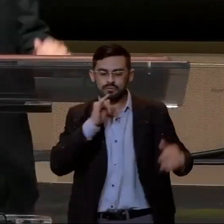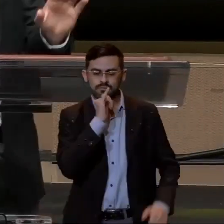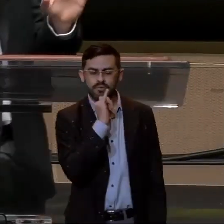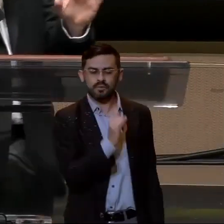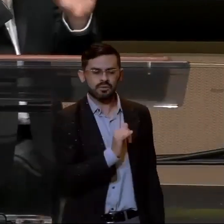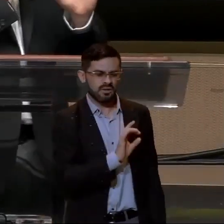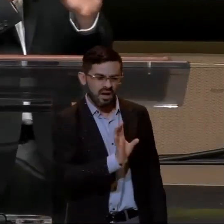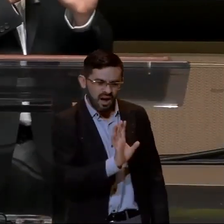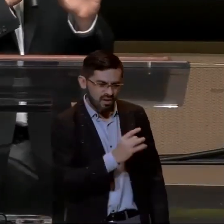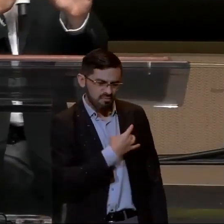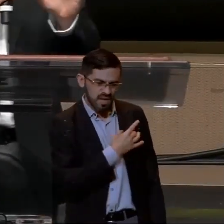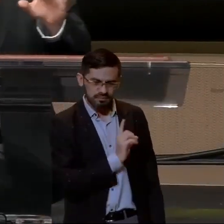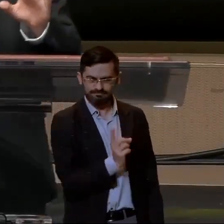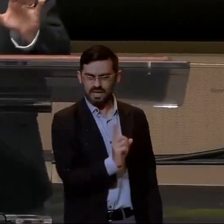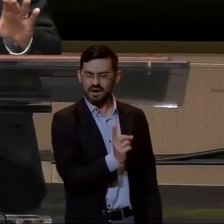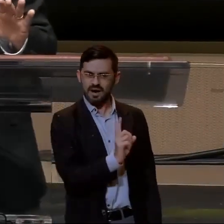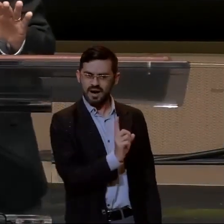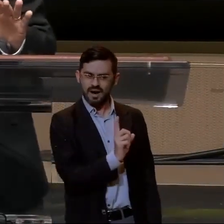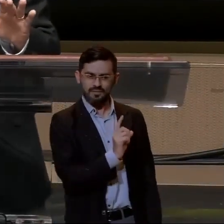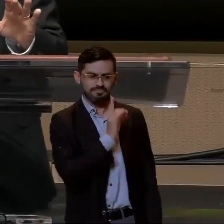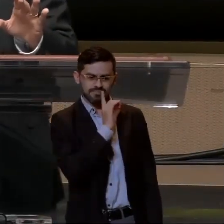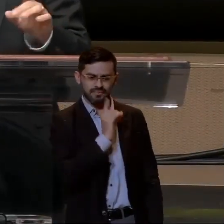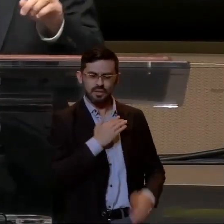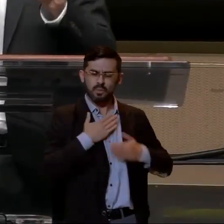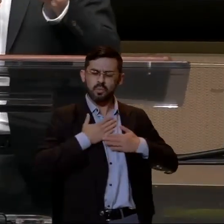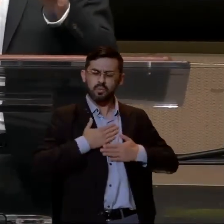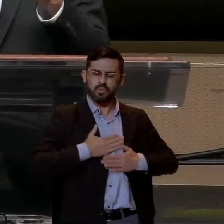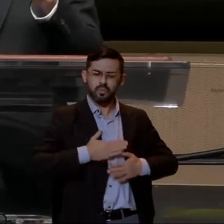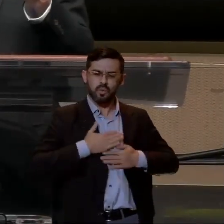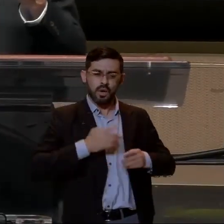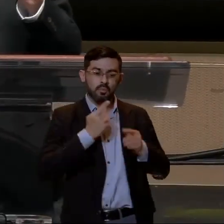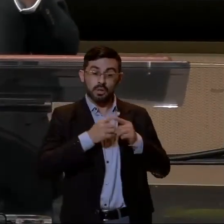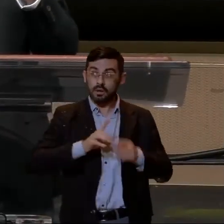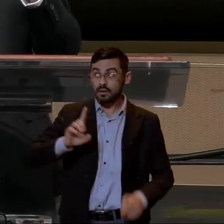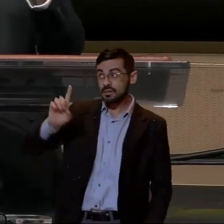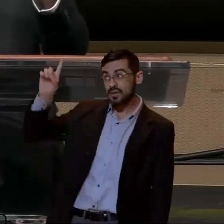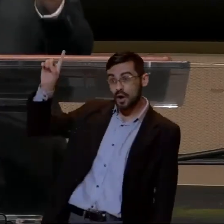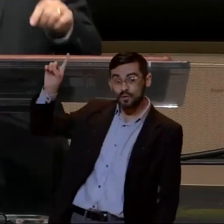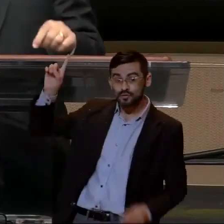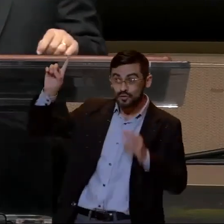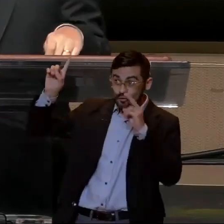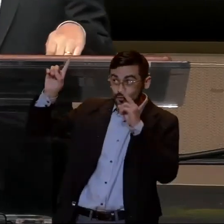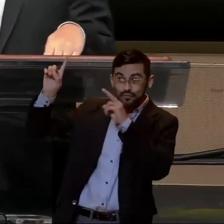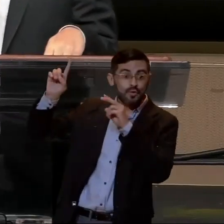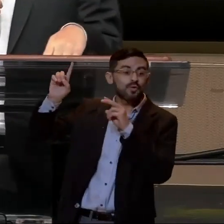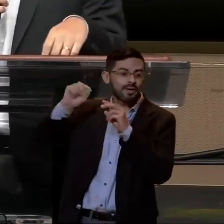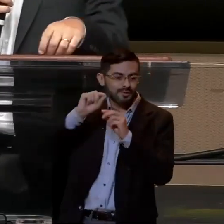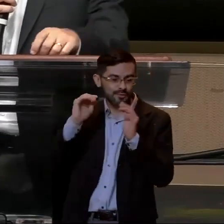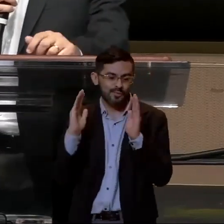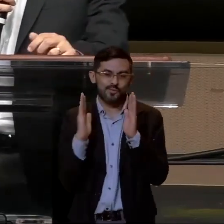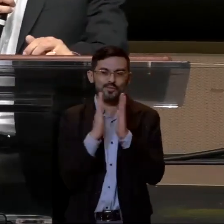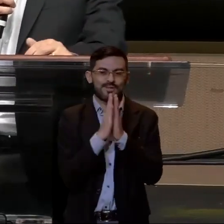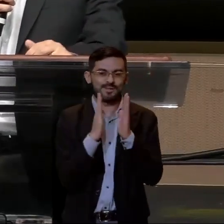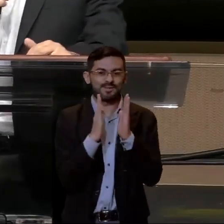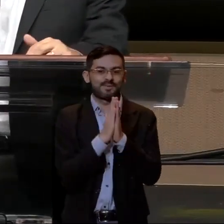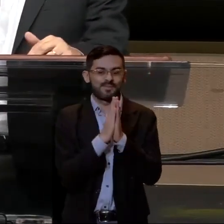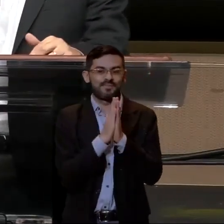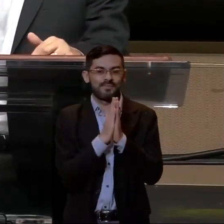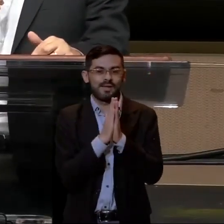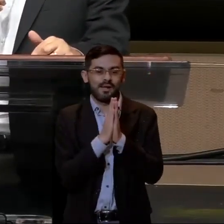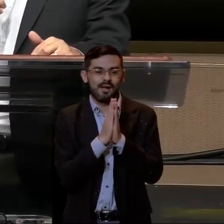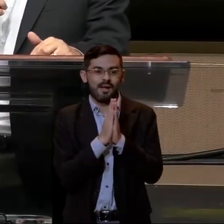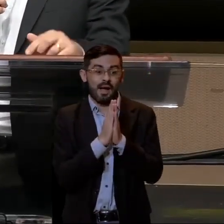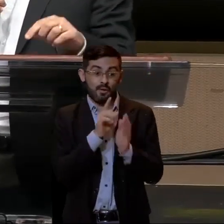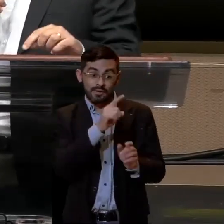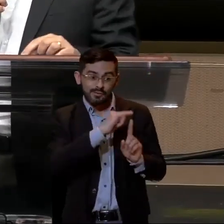disse: Não tenha medo, Zacarias, pois Deus ouviu a sua oração. A